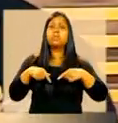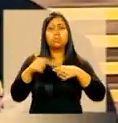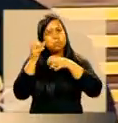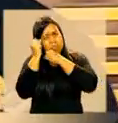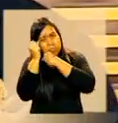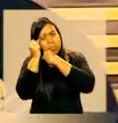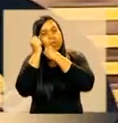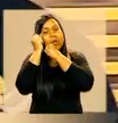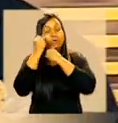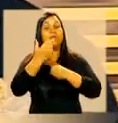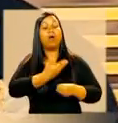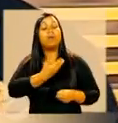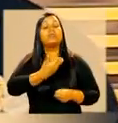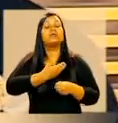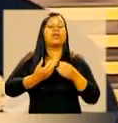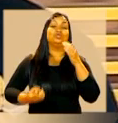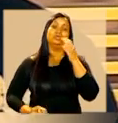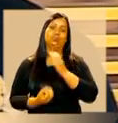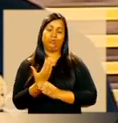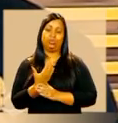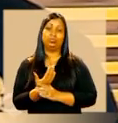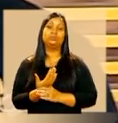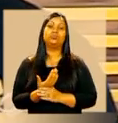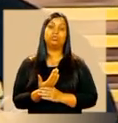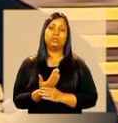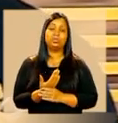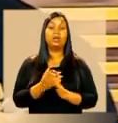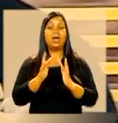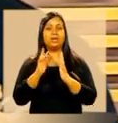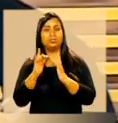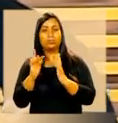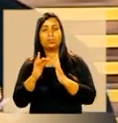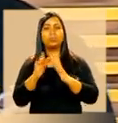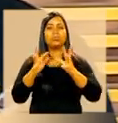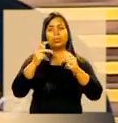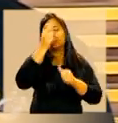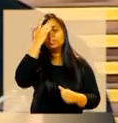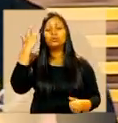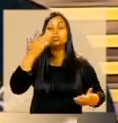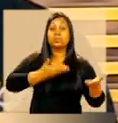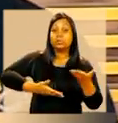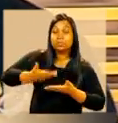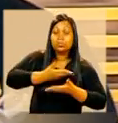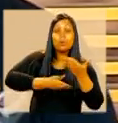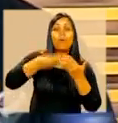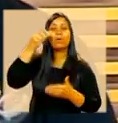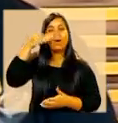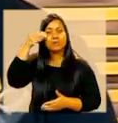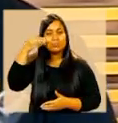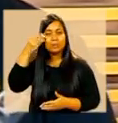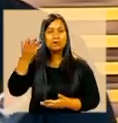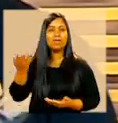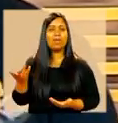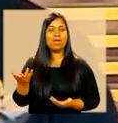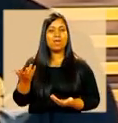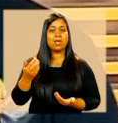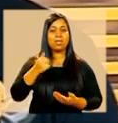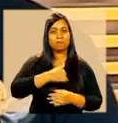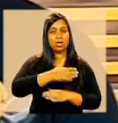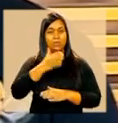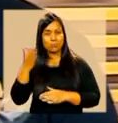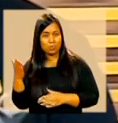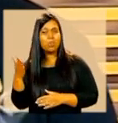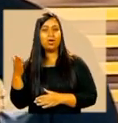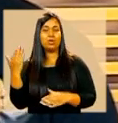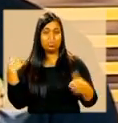grandes amizades que surgem daí. E esse contato entre as pessoas, essa troca de experiência durante o